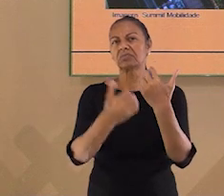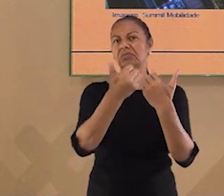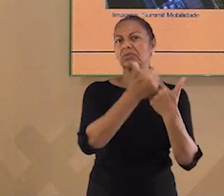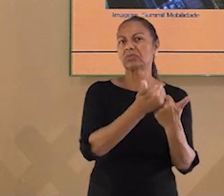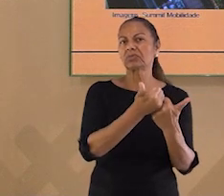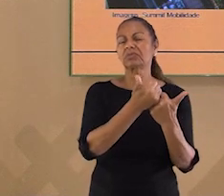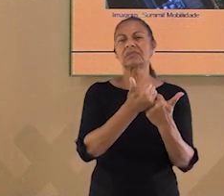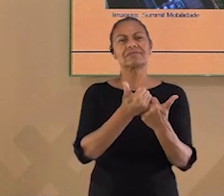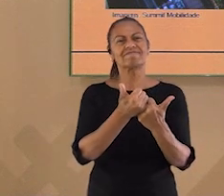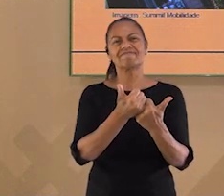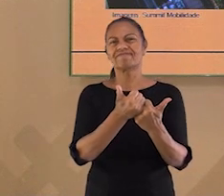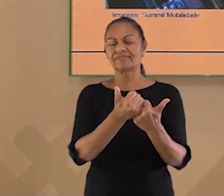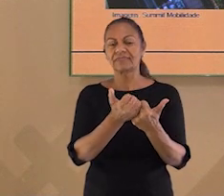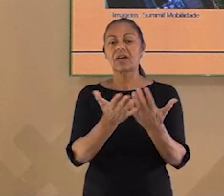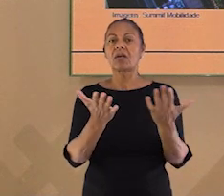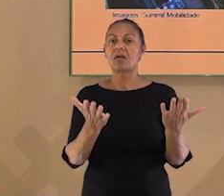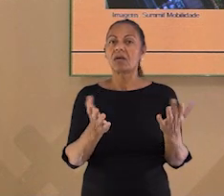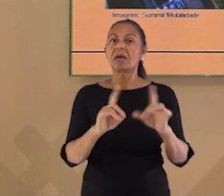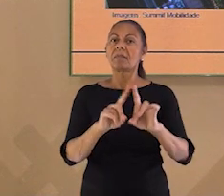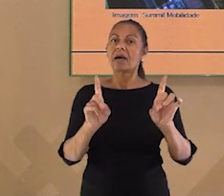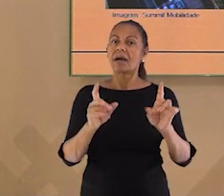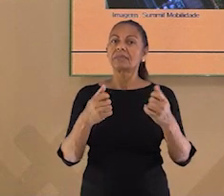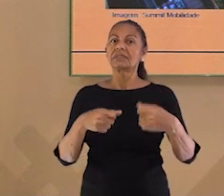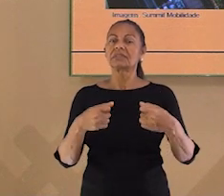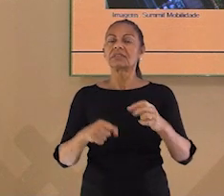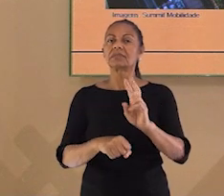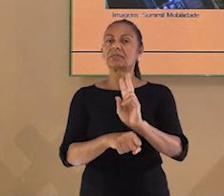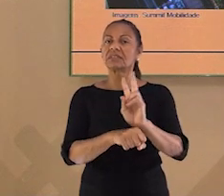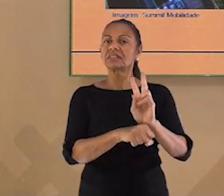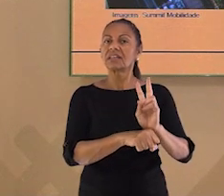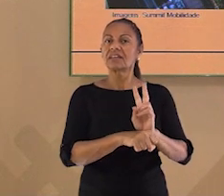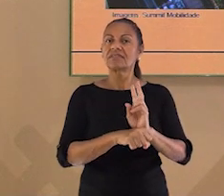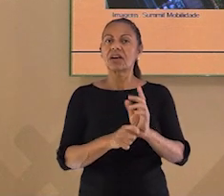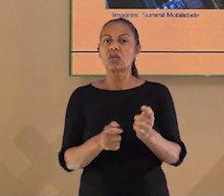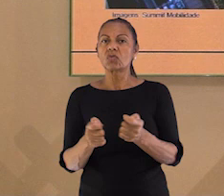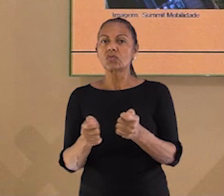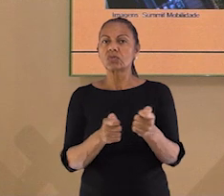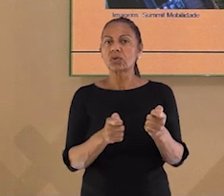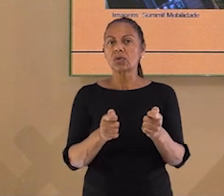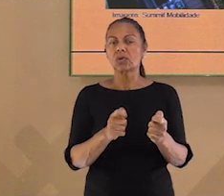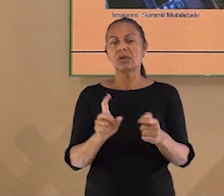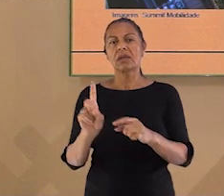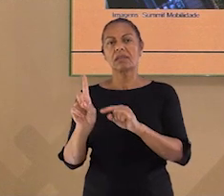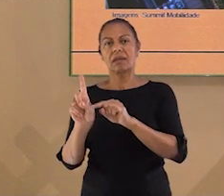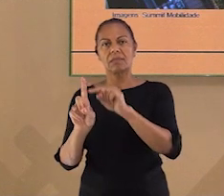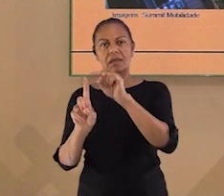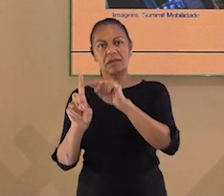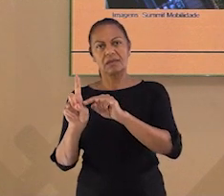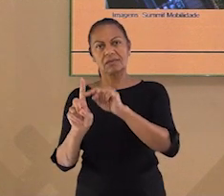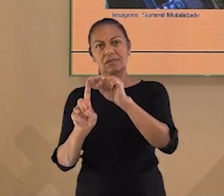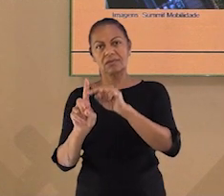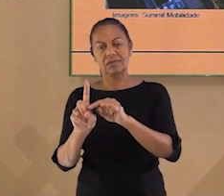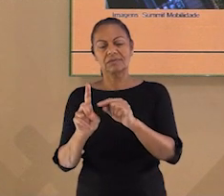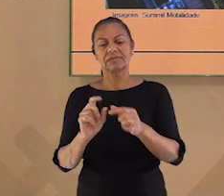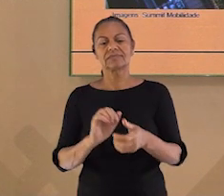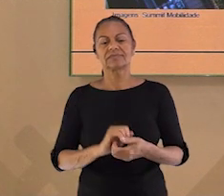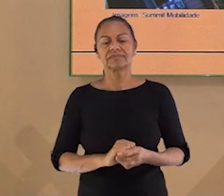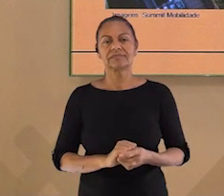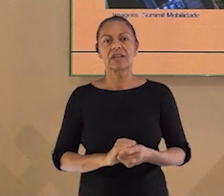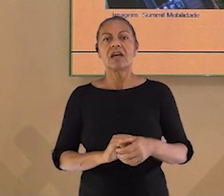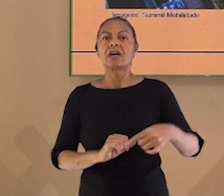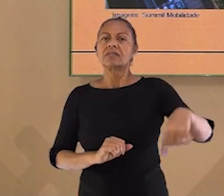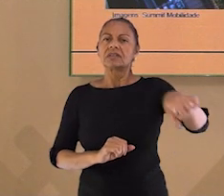toma o lugar das áreas verdes. Portanto, preservar e ampliar essas áreas nas cidades é